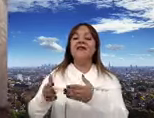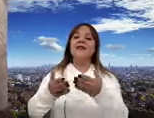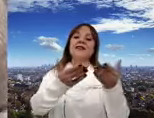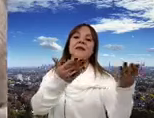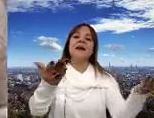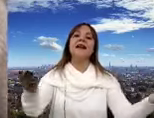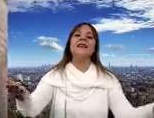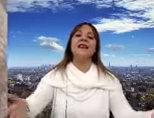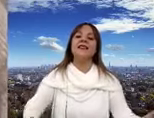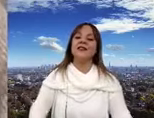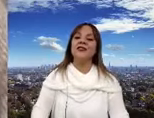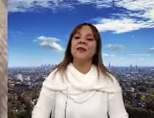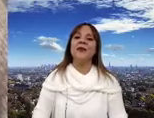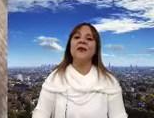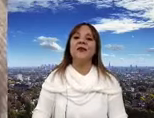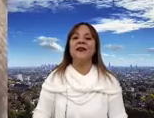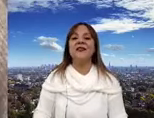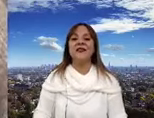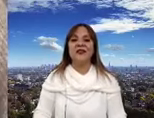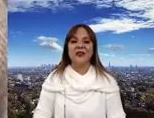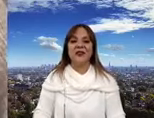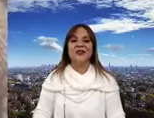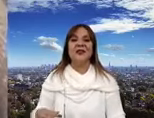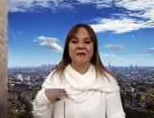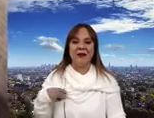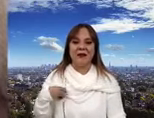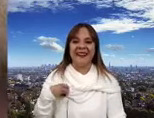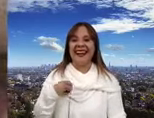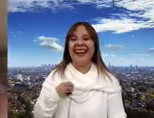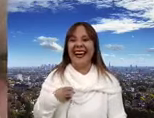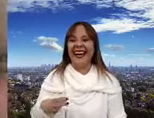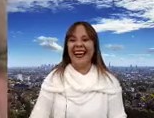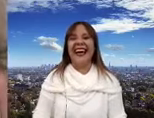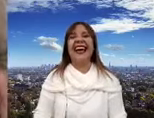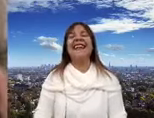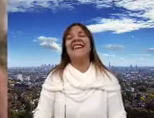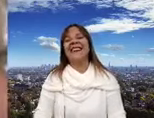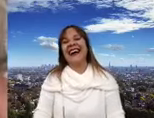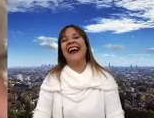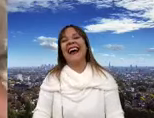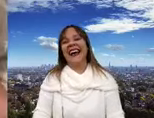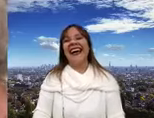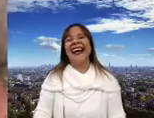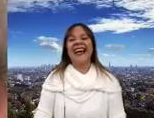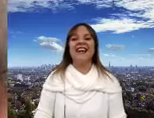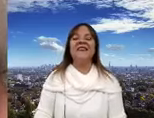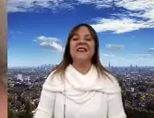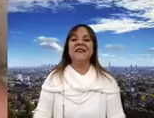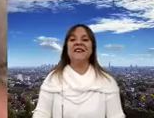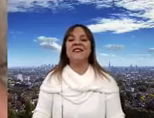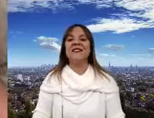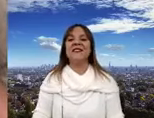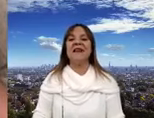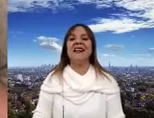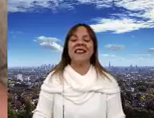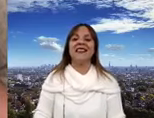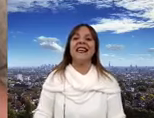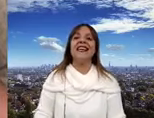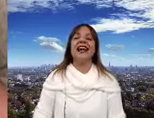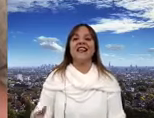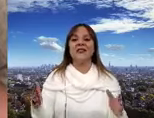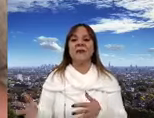aí a declaração de amor. Ó, que gostoso, não é bom? Sim, então, muito bom. É, uma das coisas bacanas aí, além